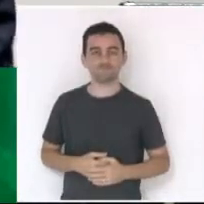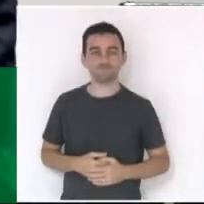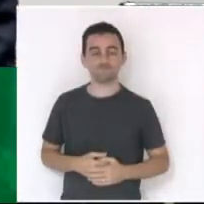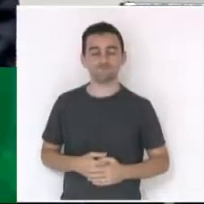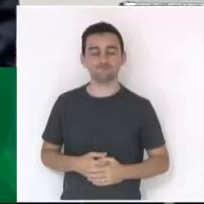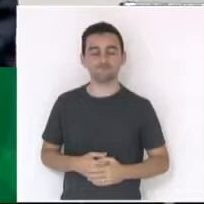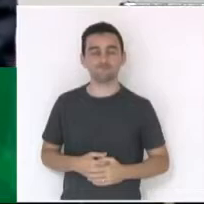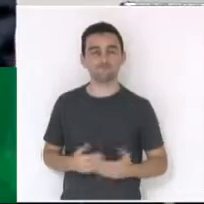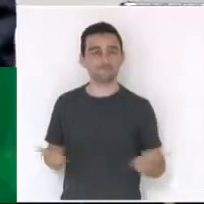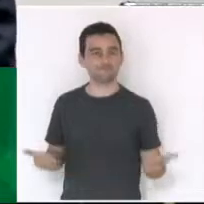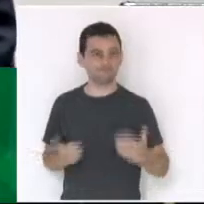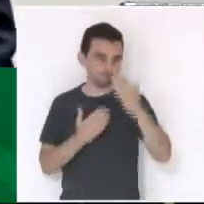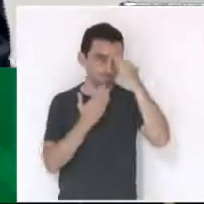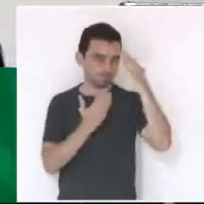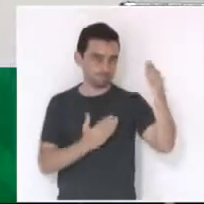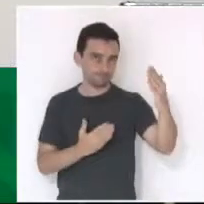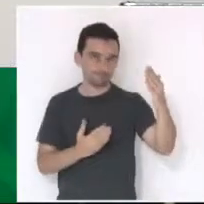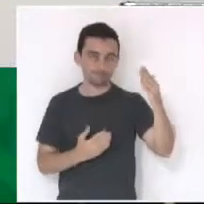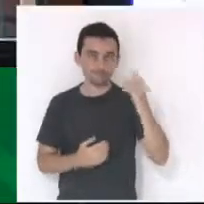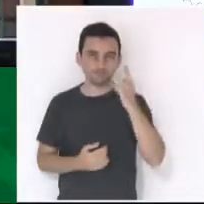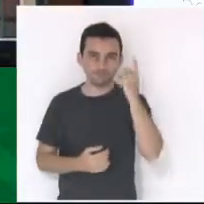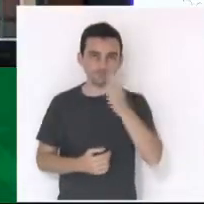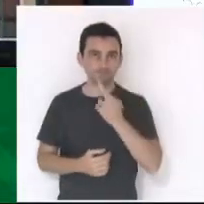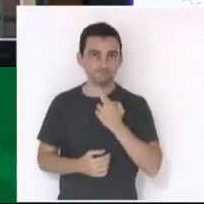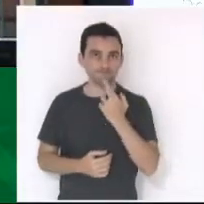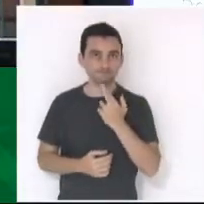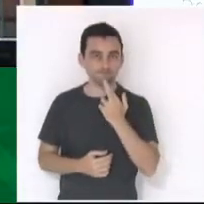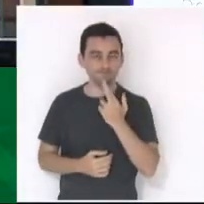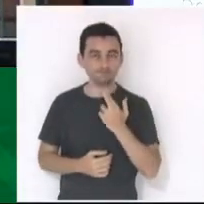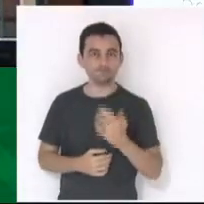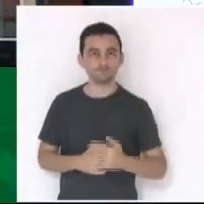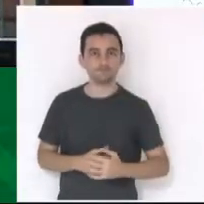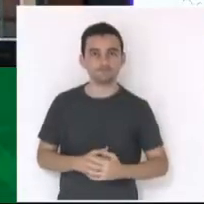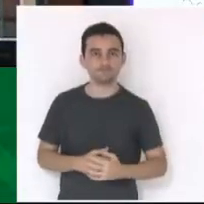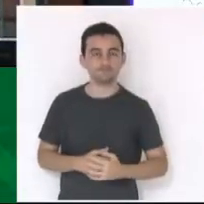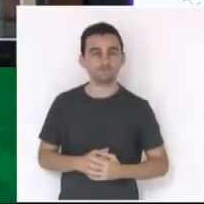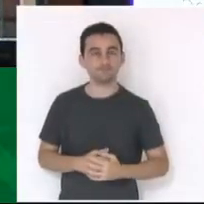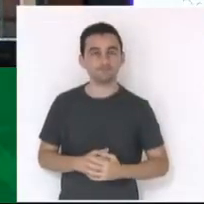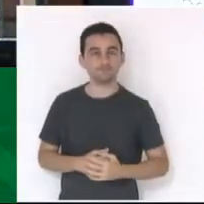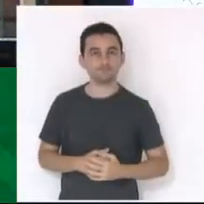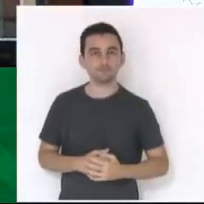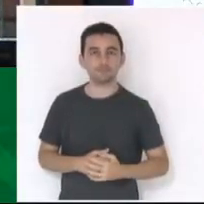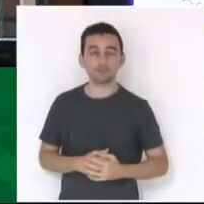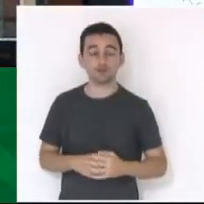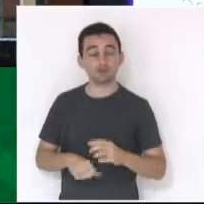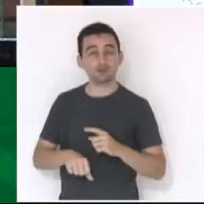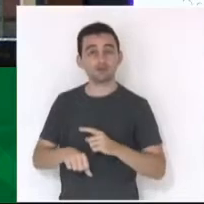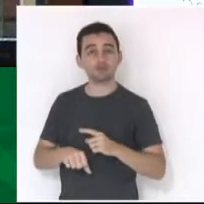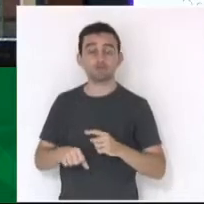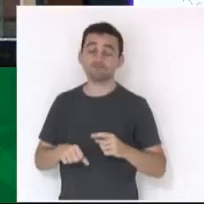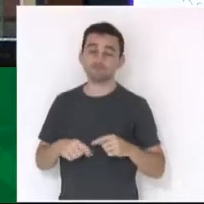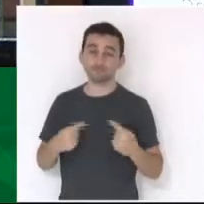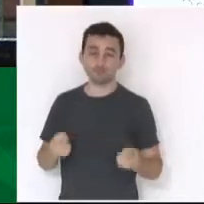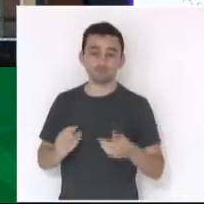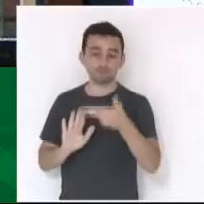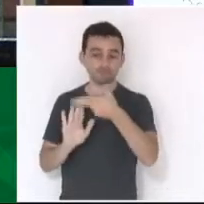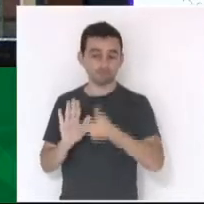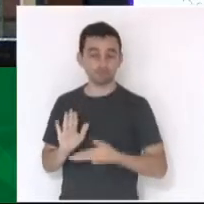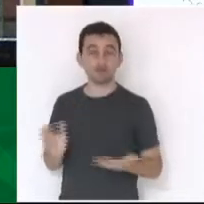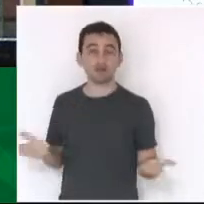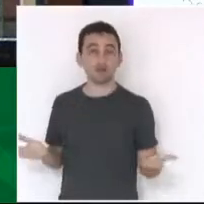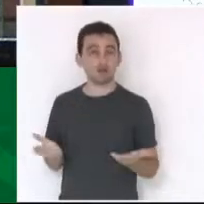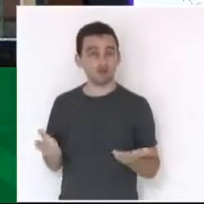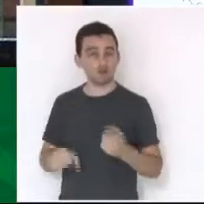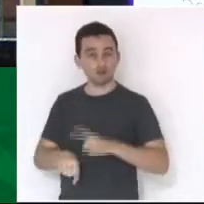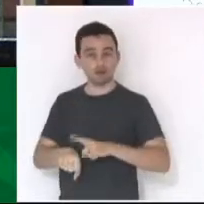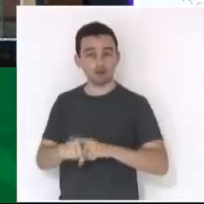e obrigado Deputado Rodrigo minotto conforme o Regimento nós passamos agora